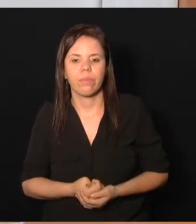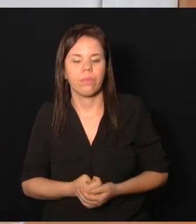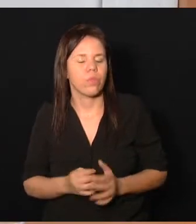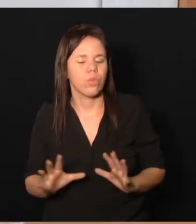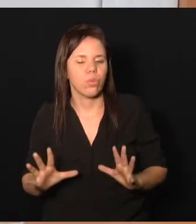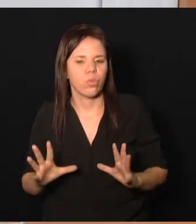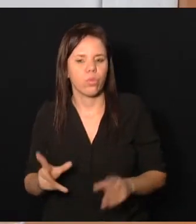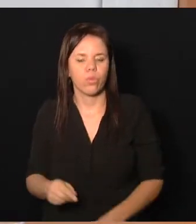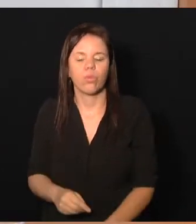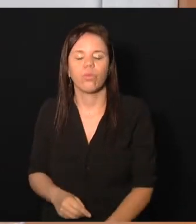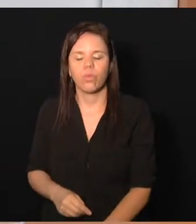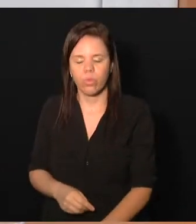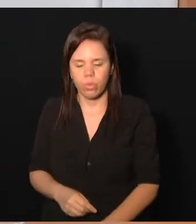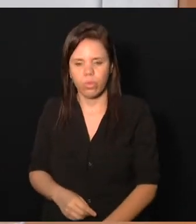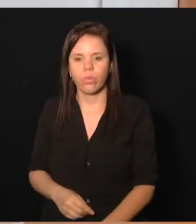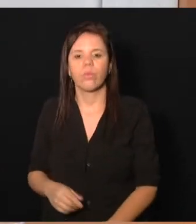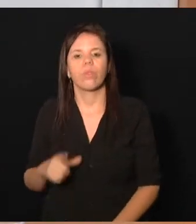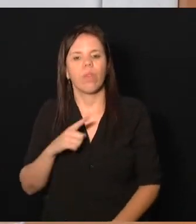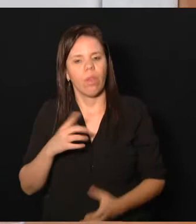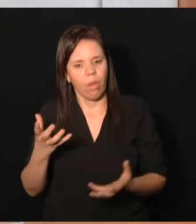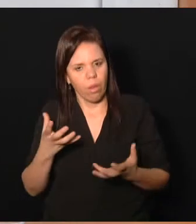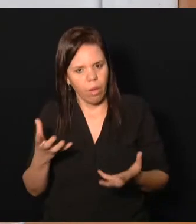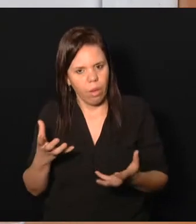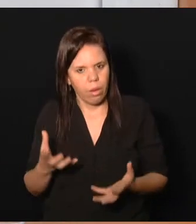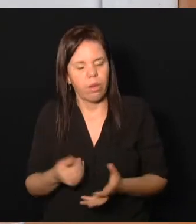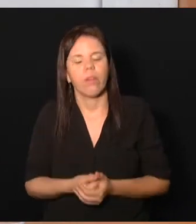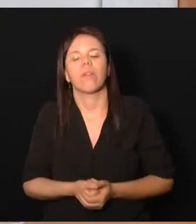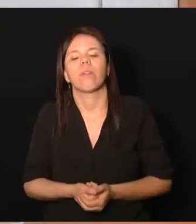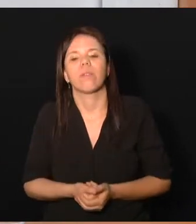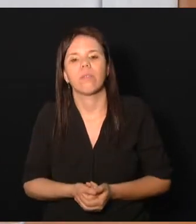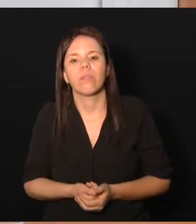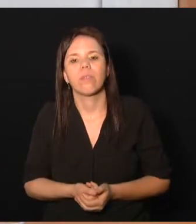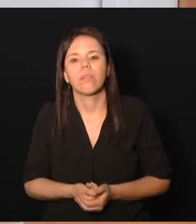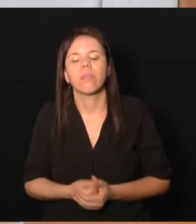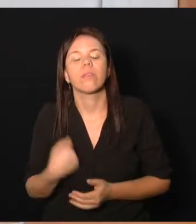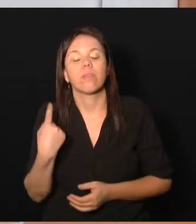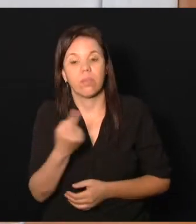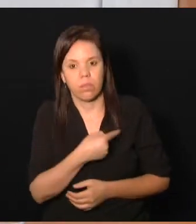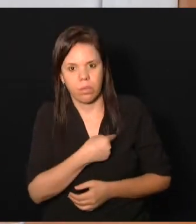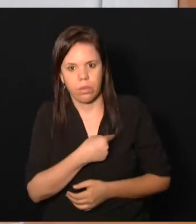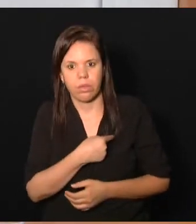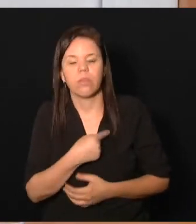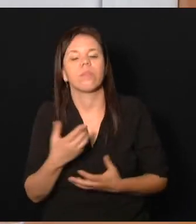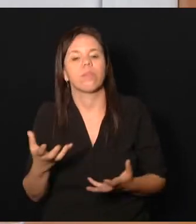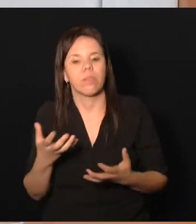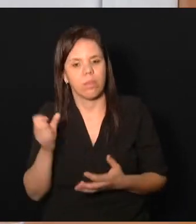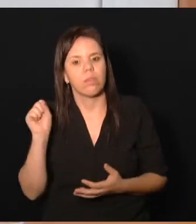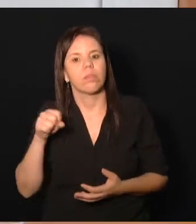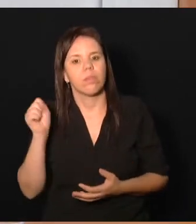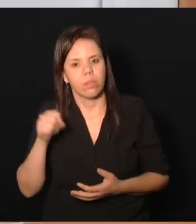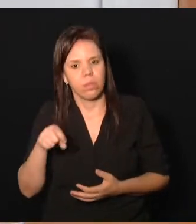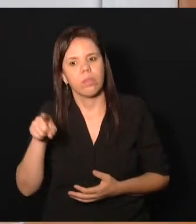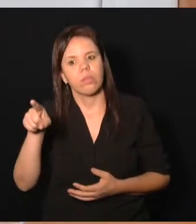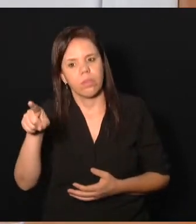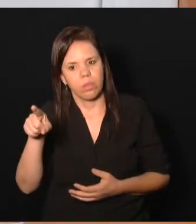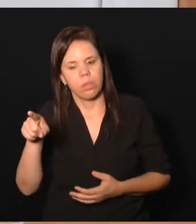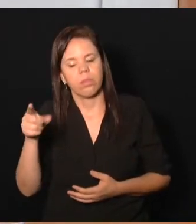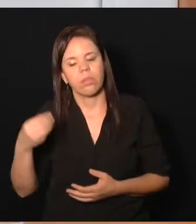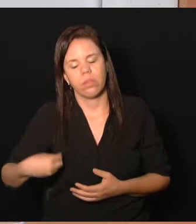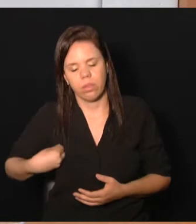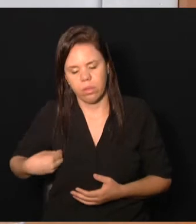Tudo envolve querer. E nós queremos sim, eu sei que vocês que estão